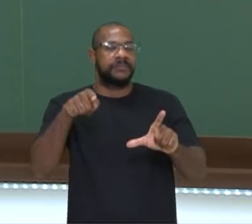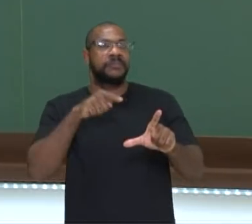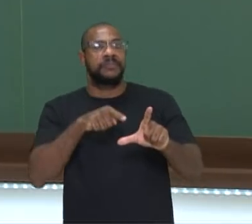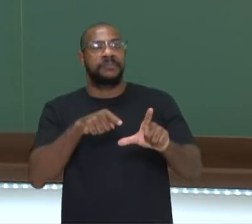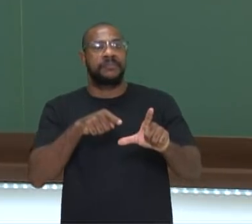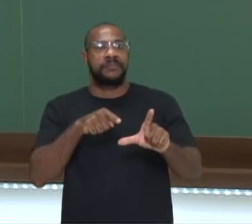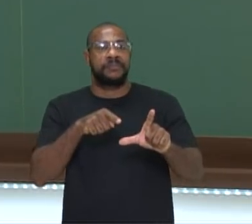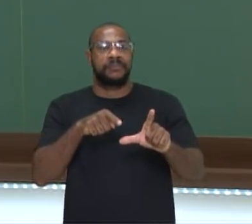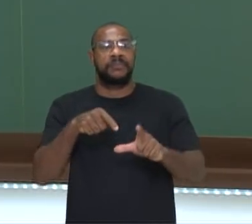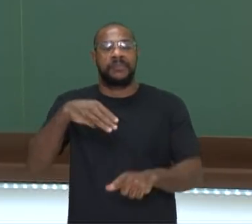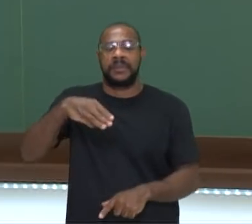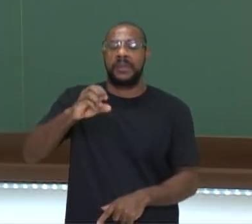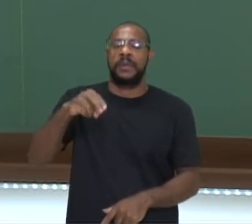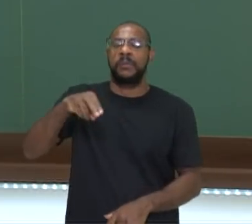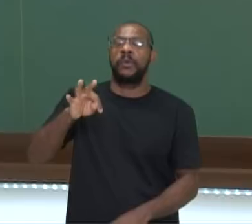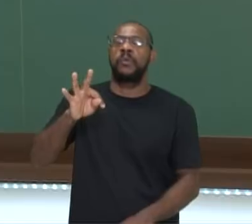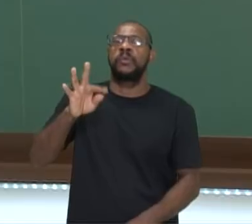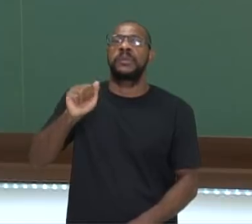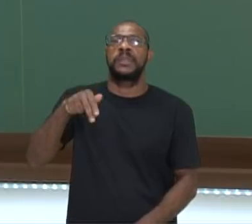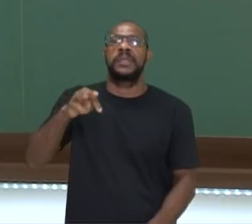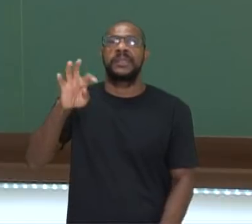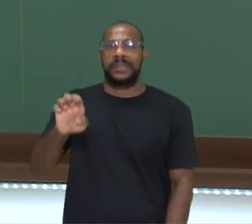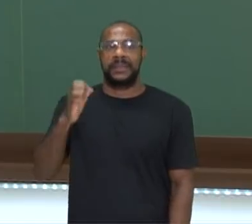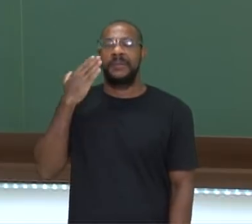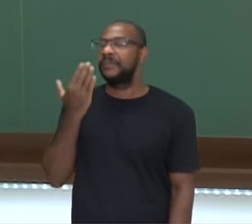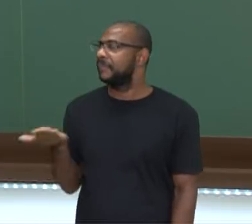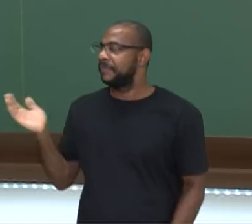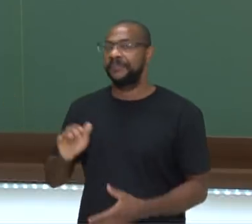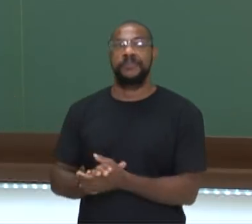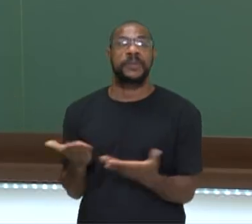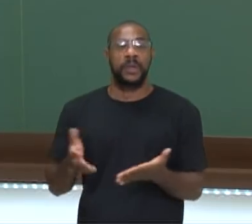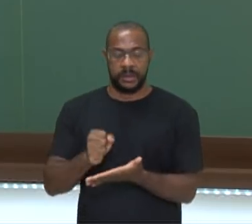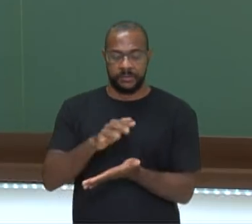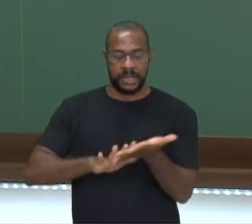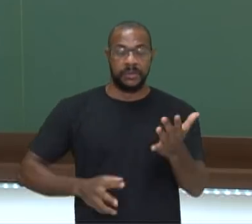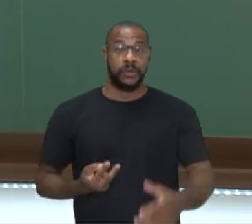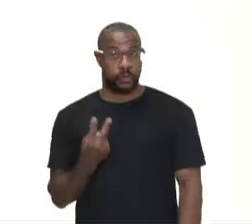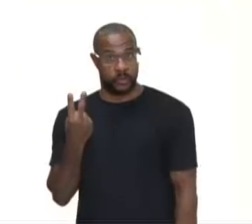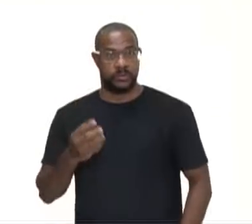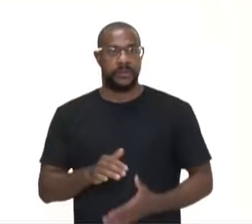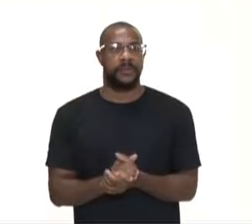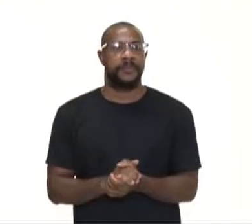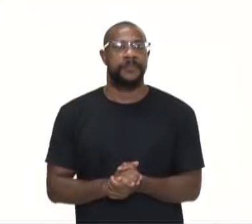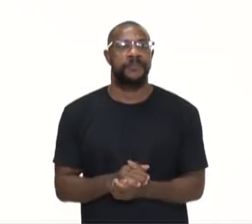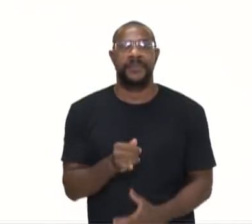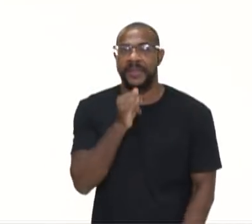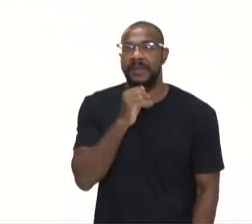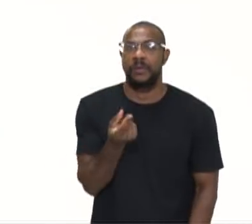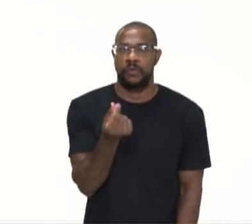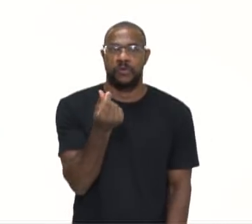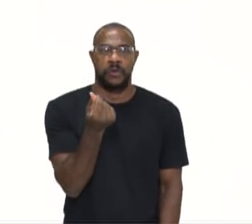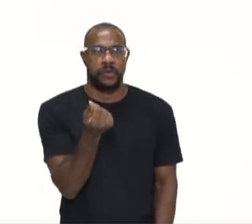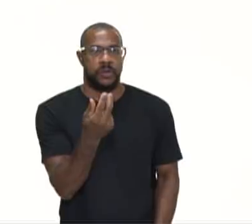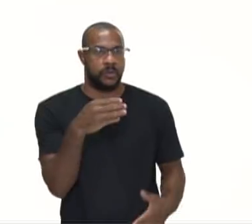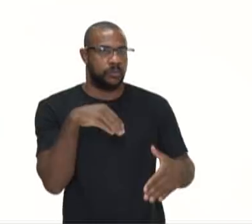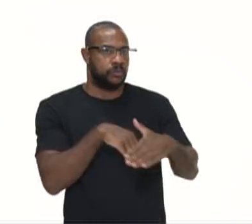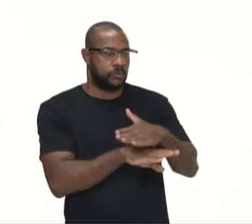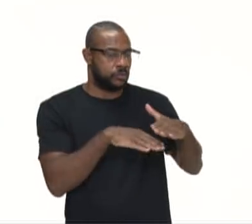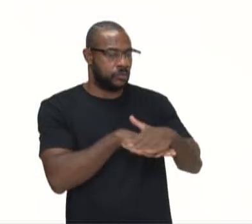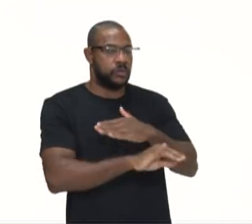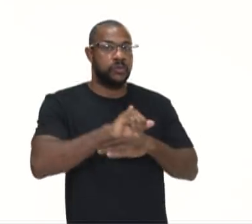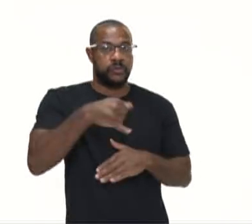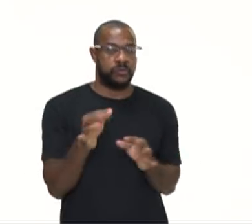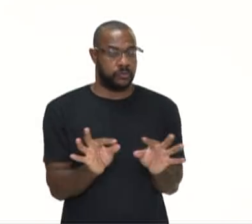do montante. Agora vamos ao exercício 2 de prática. Uma quantia foi aplicada no sistema de